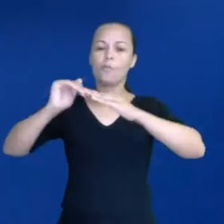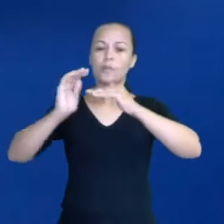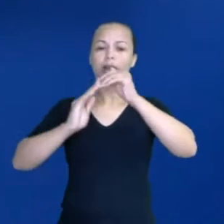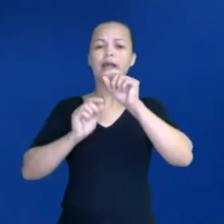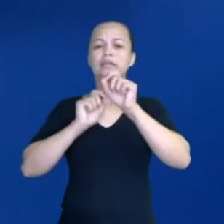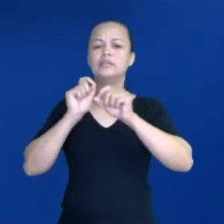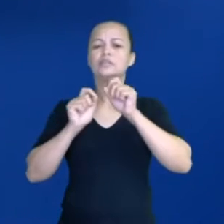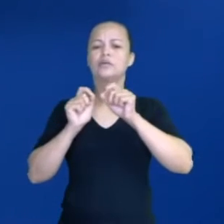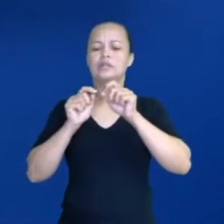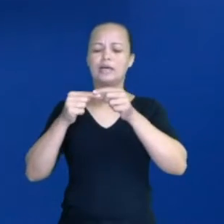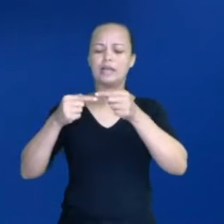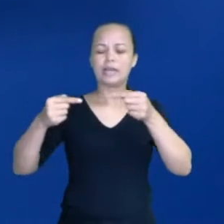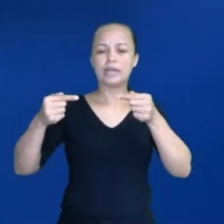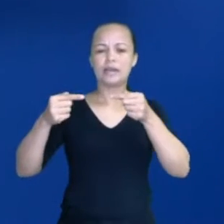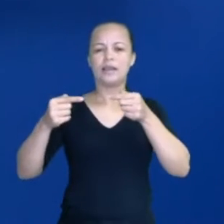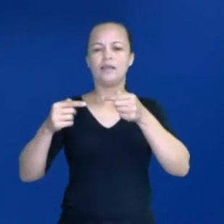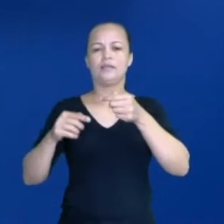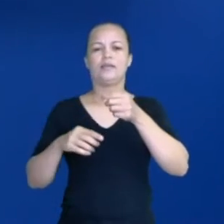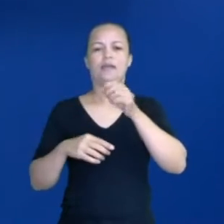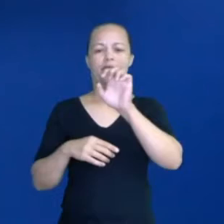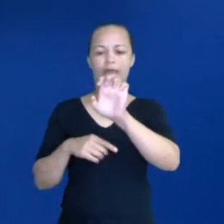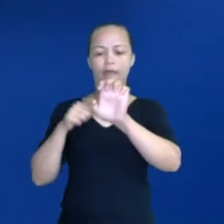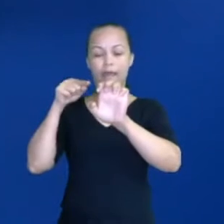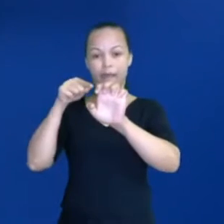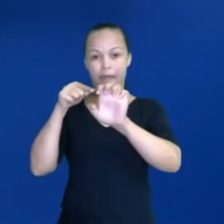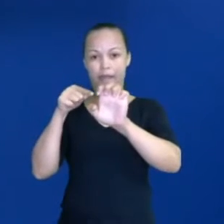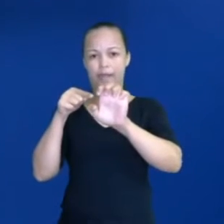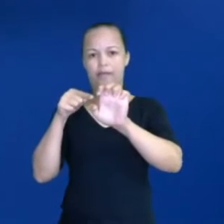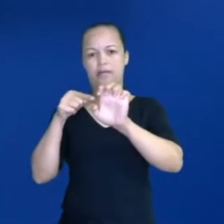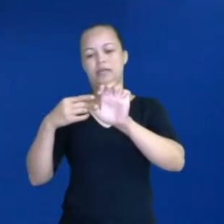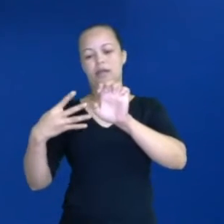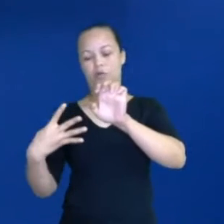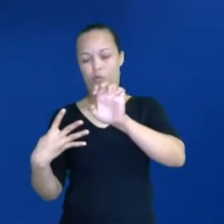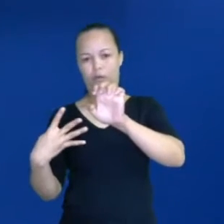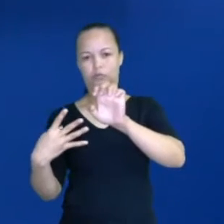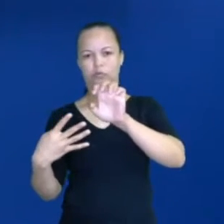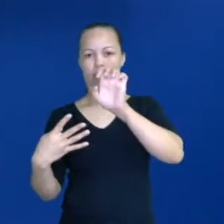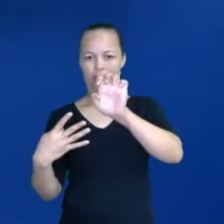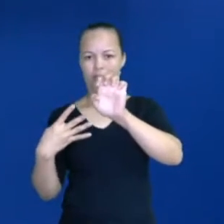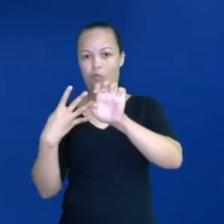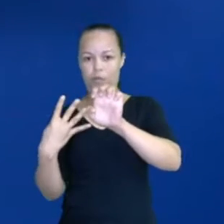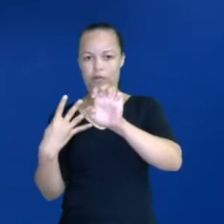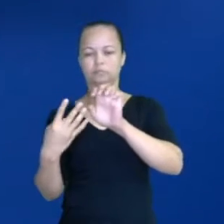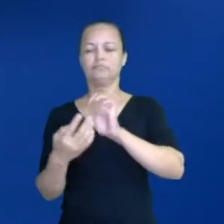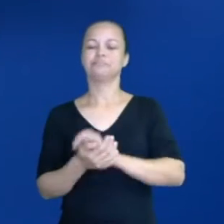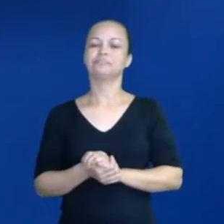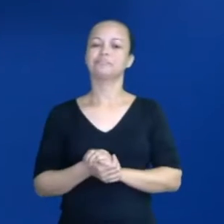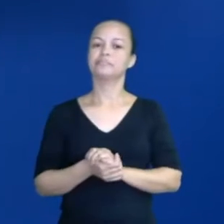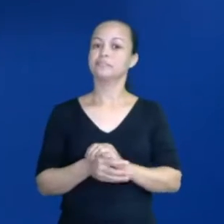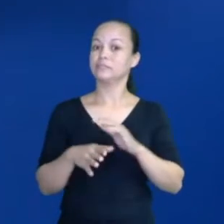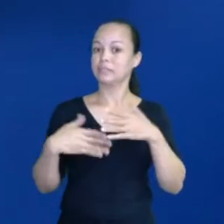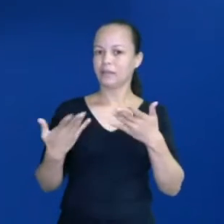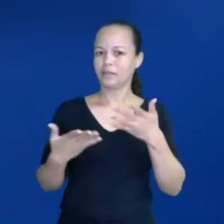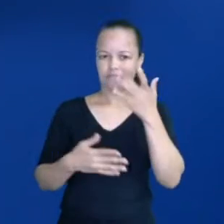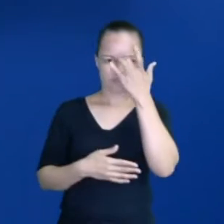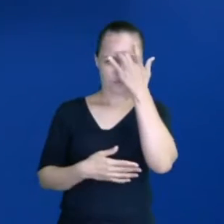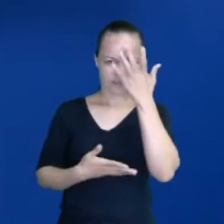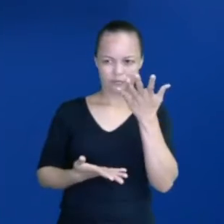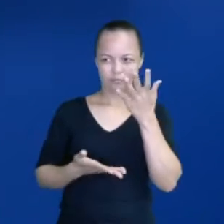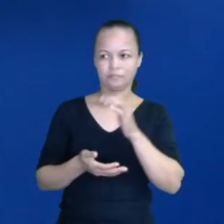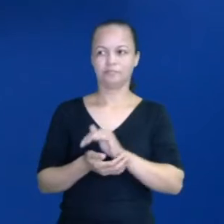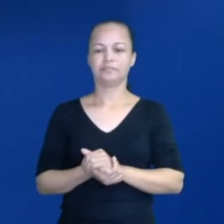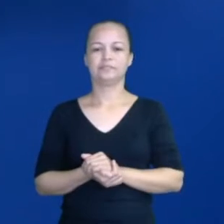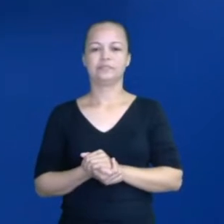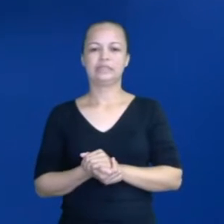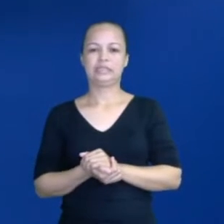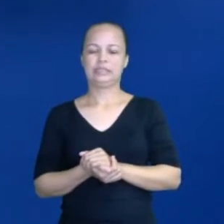coluna 4. Então, a localização dela é E4. E aí? Fácil, né?